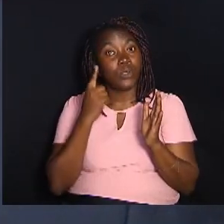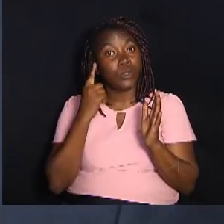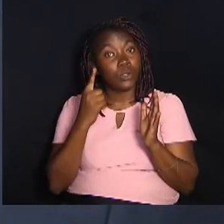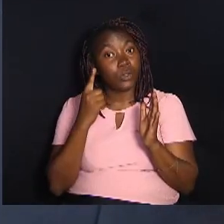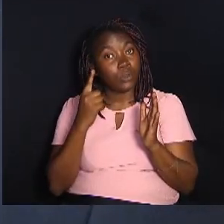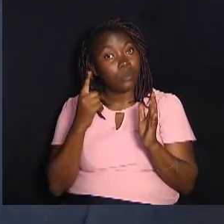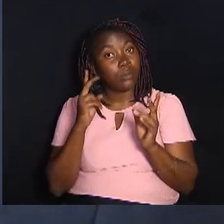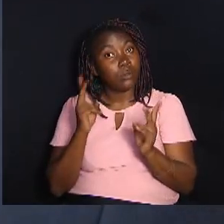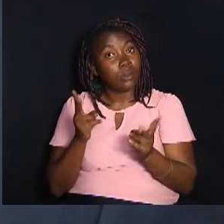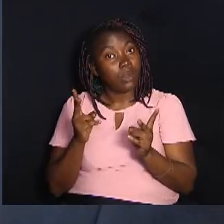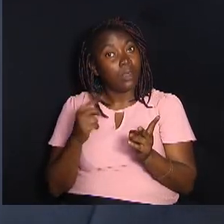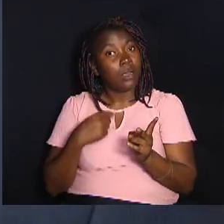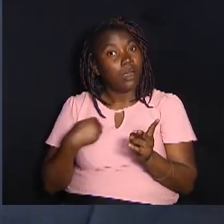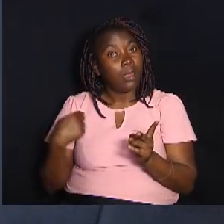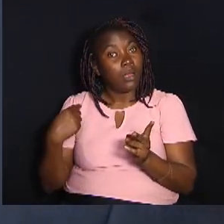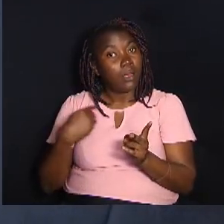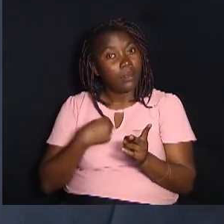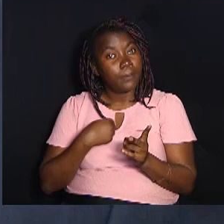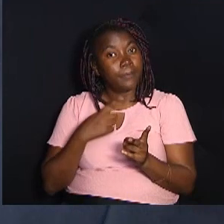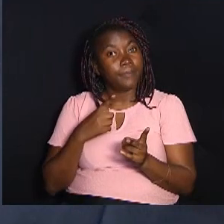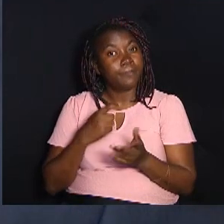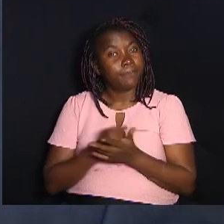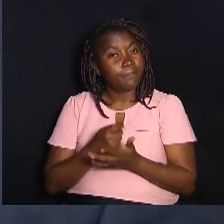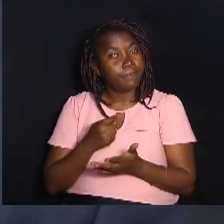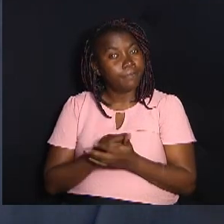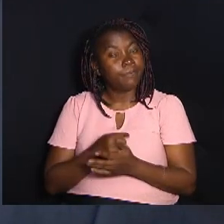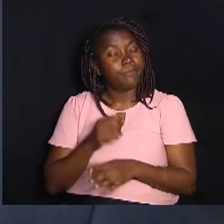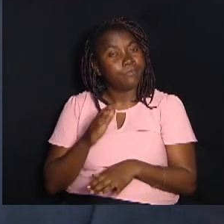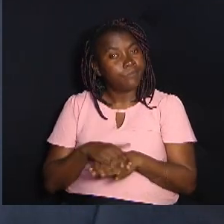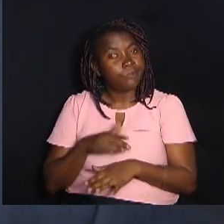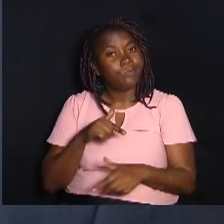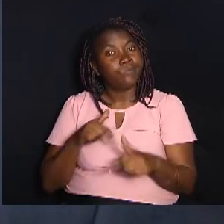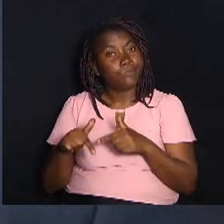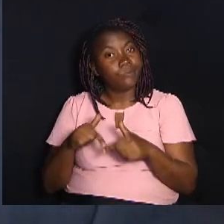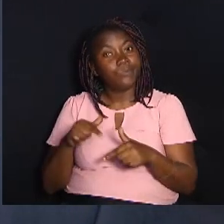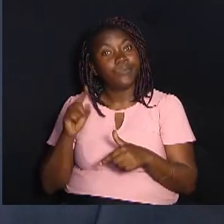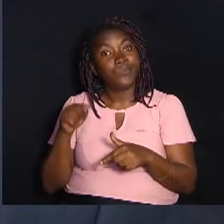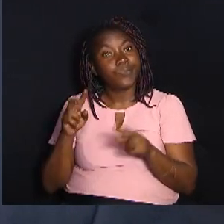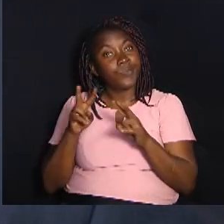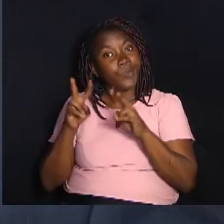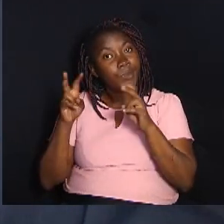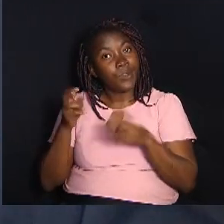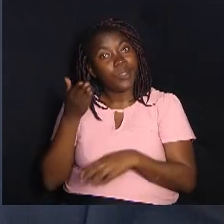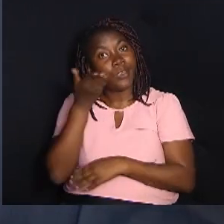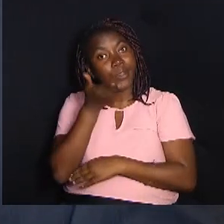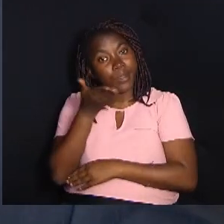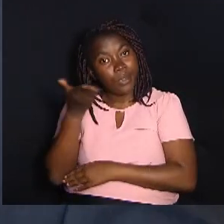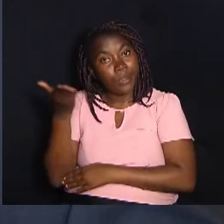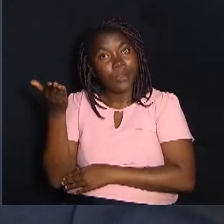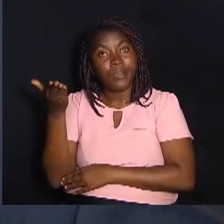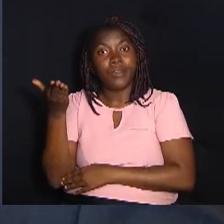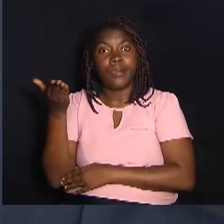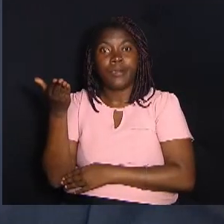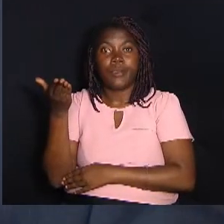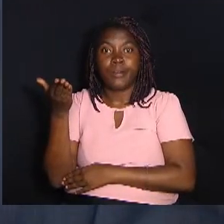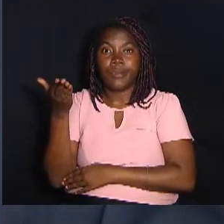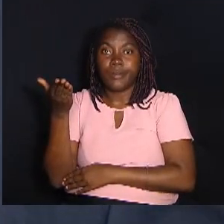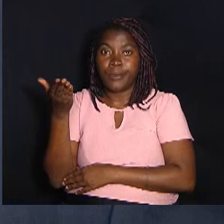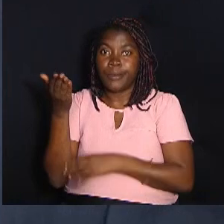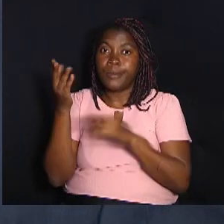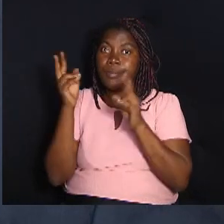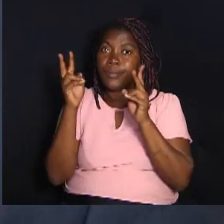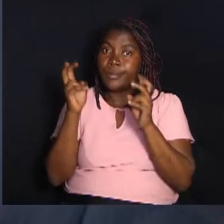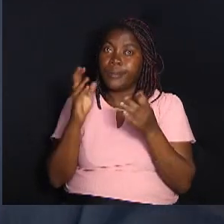pautas que ainda é para nós algo que a gente tem que mais uma vez trabalhar é a questão do morador de rua na cidade de Campinas